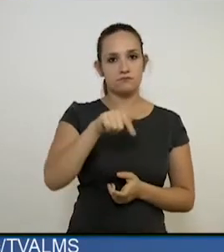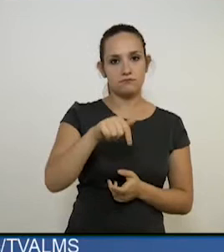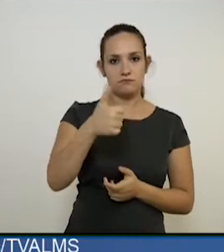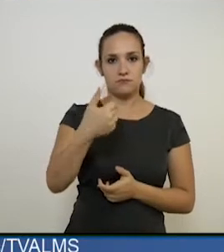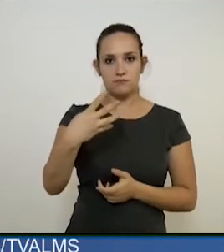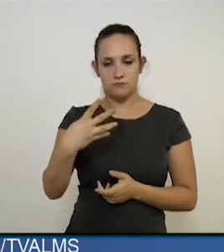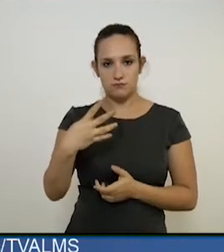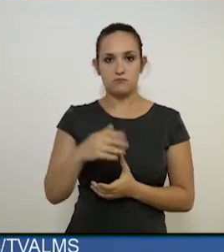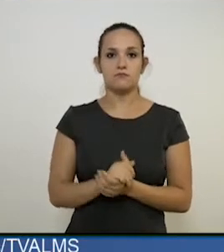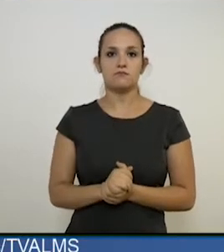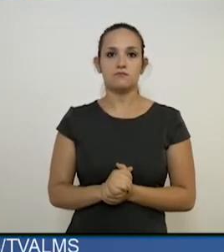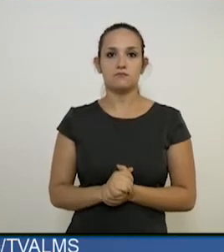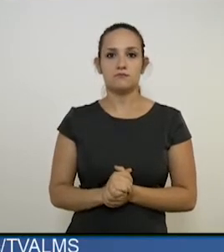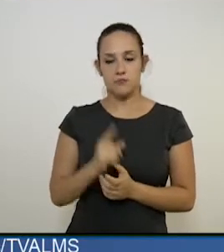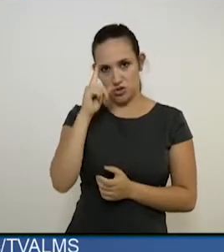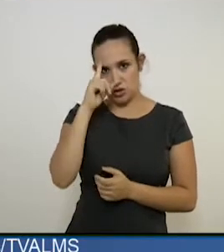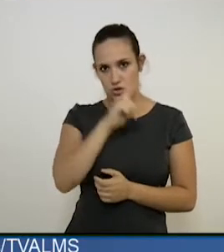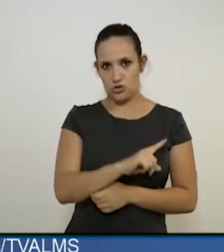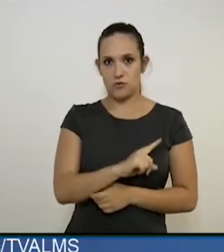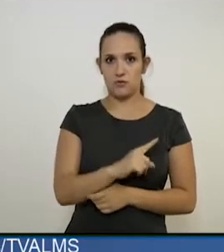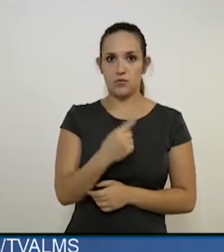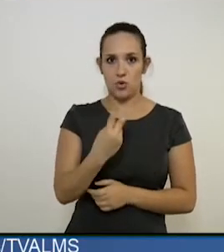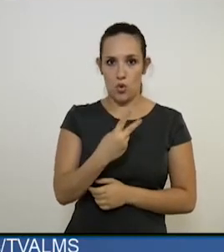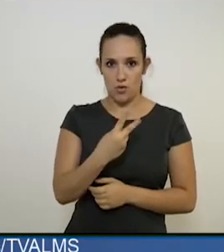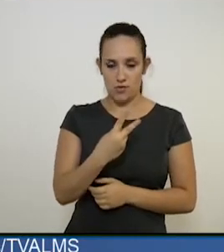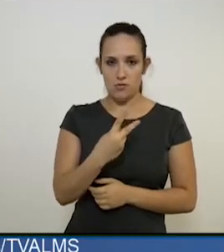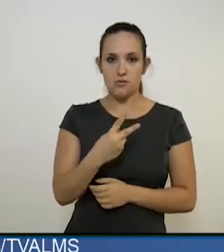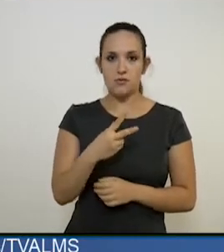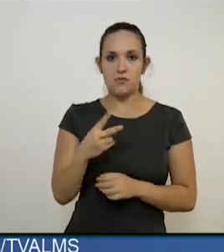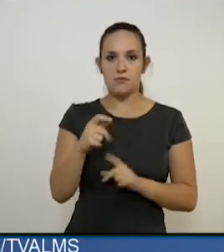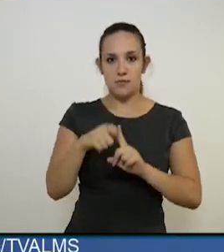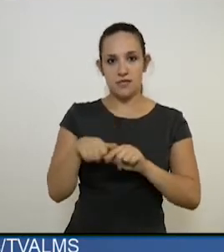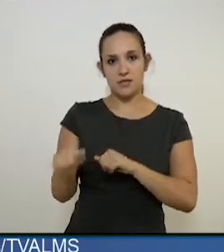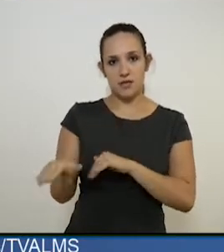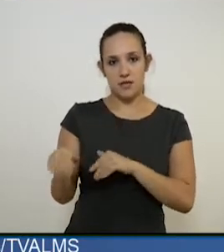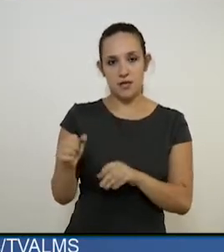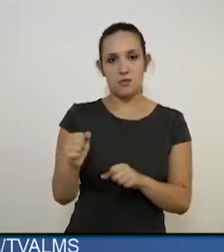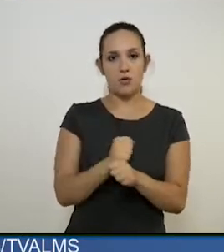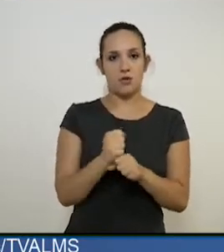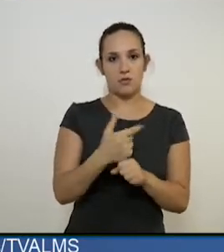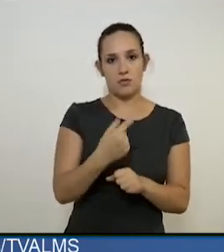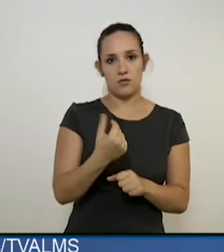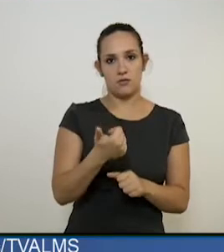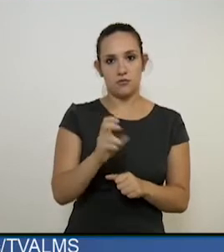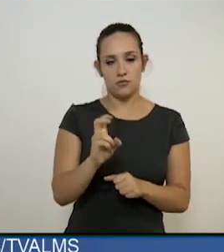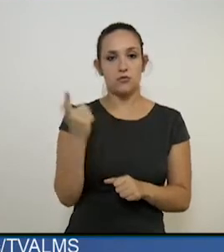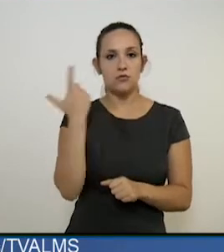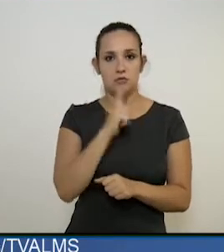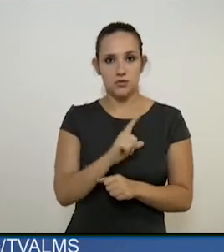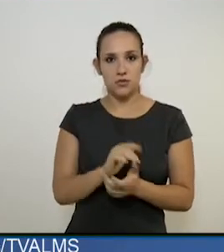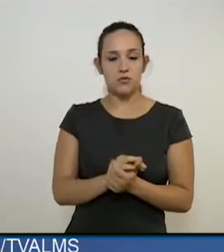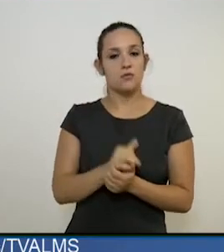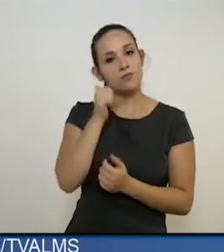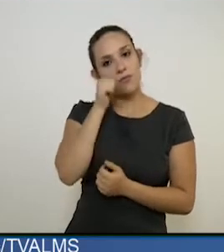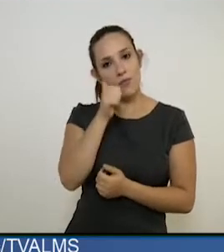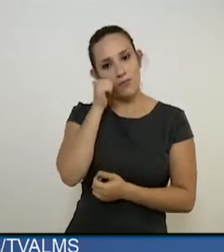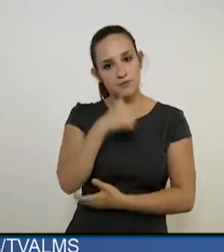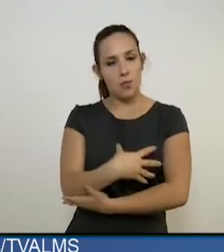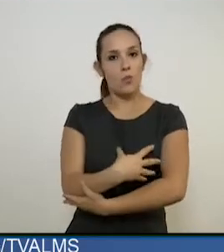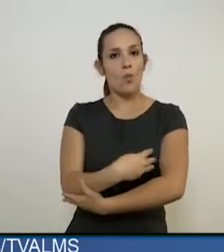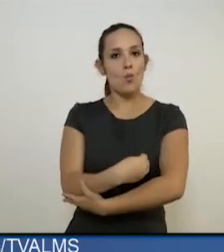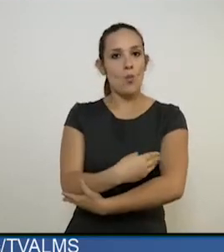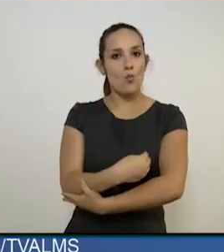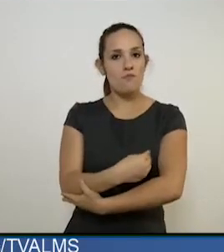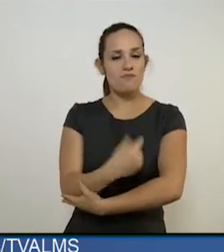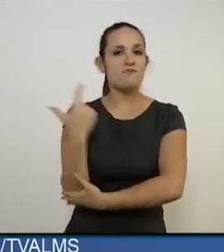4714, de 2 de setembro de 2015, que garante o direito à lactante de amamentar seu